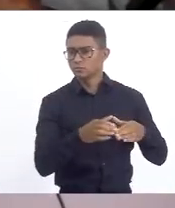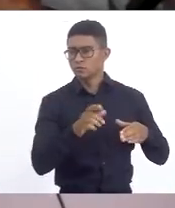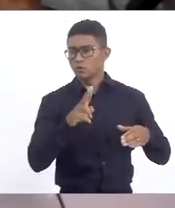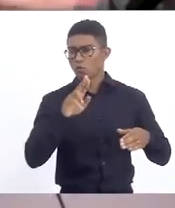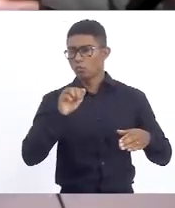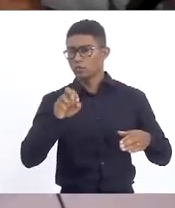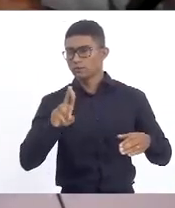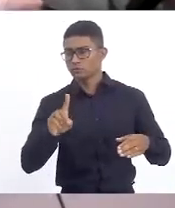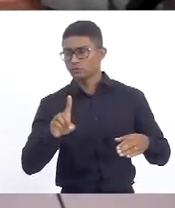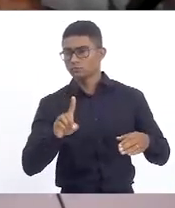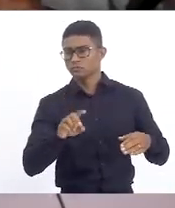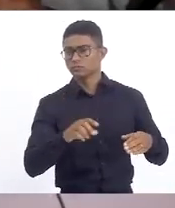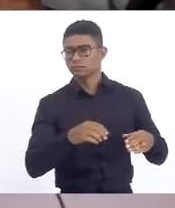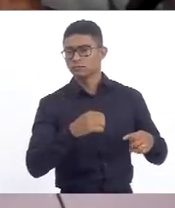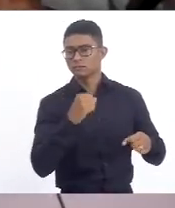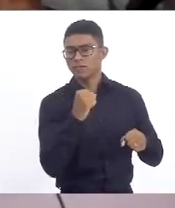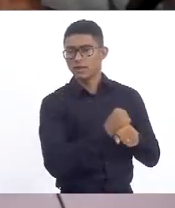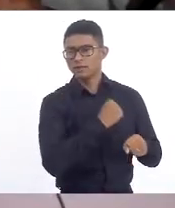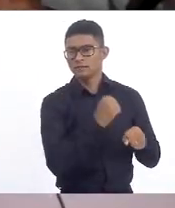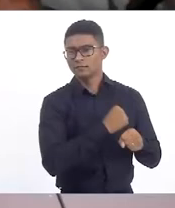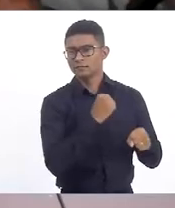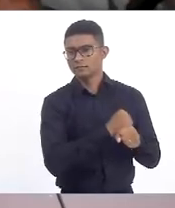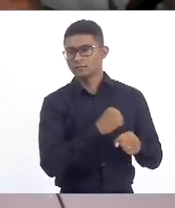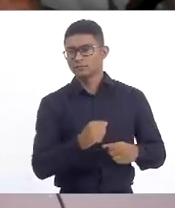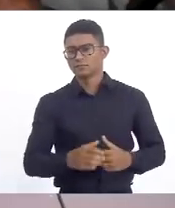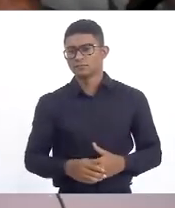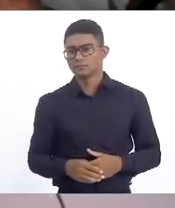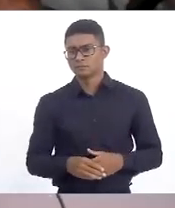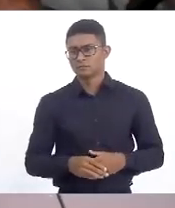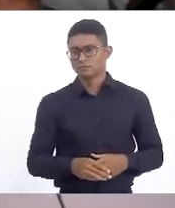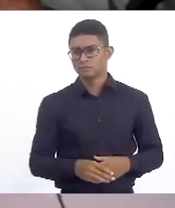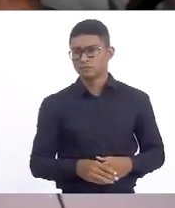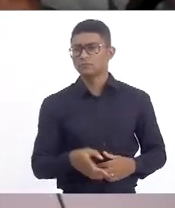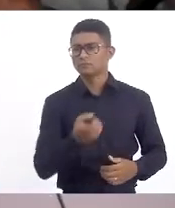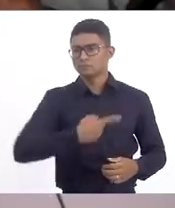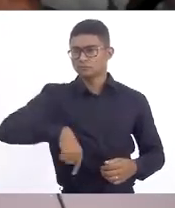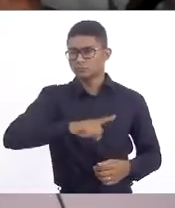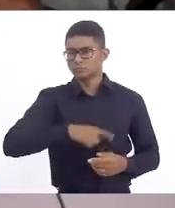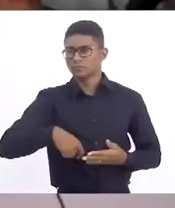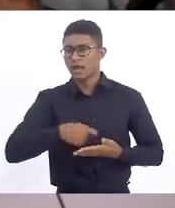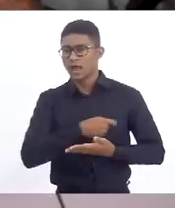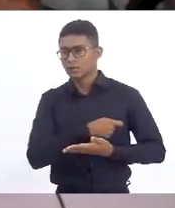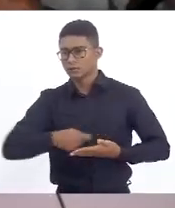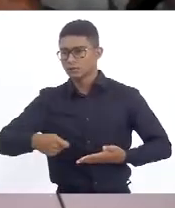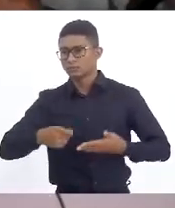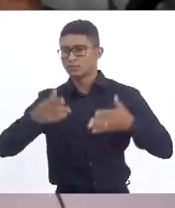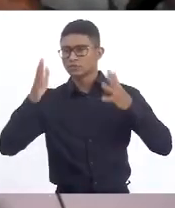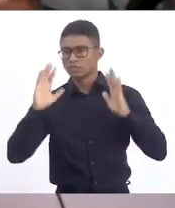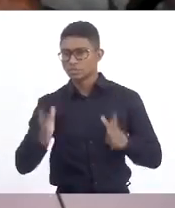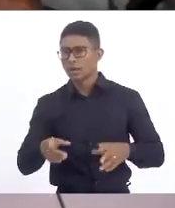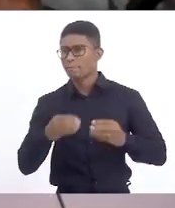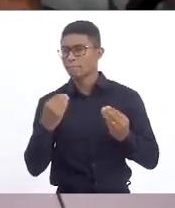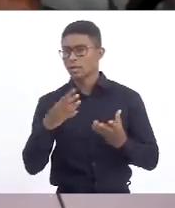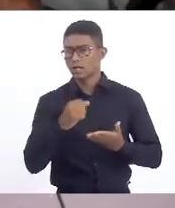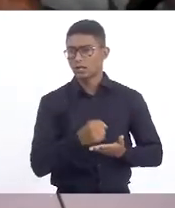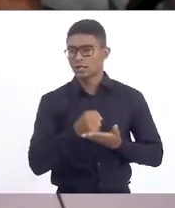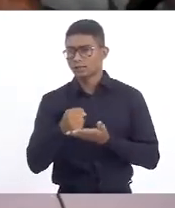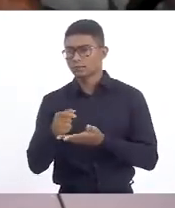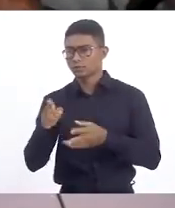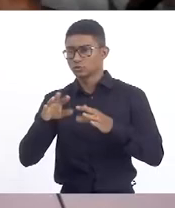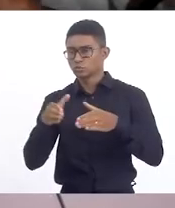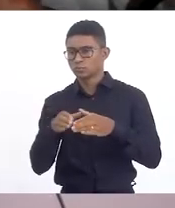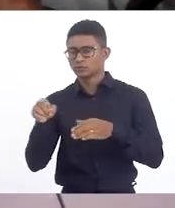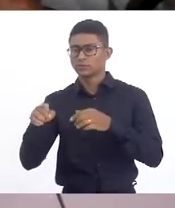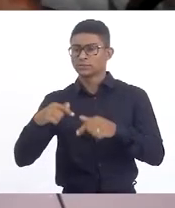Então, também fizemos essa anotação aqui para levar, como também membros do Grupo de